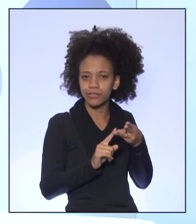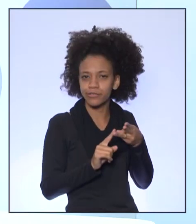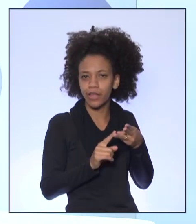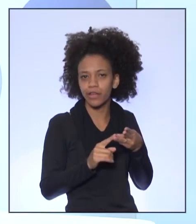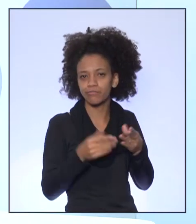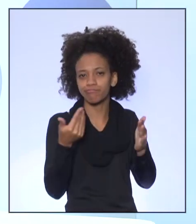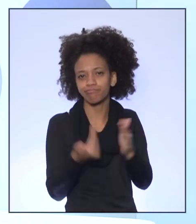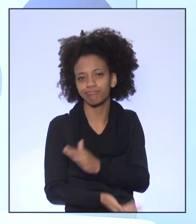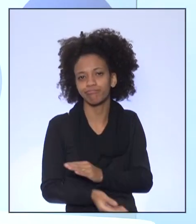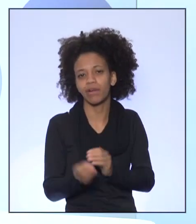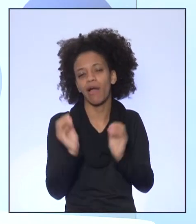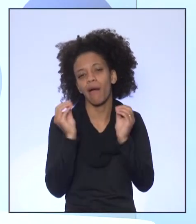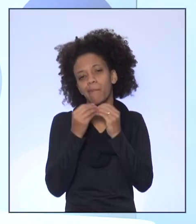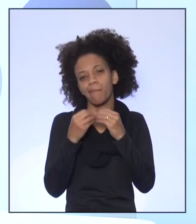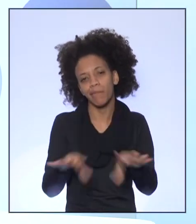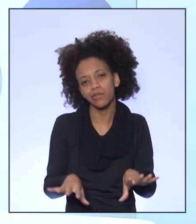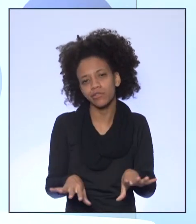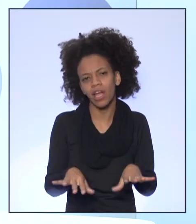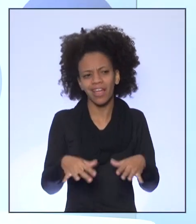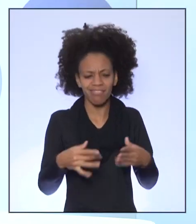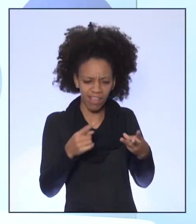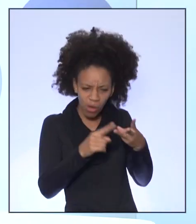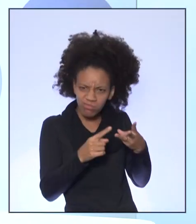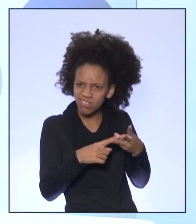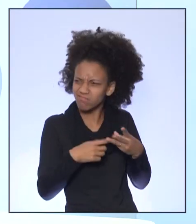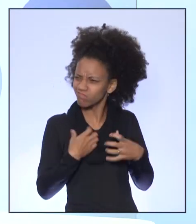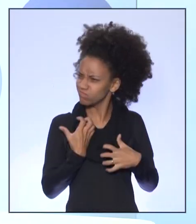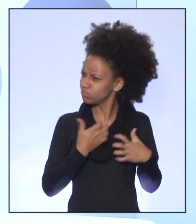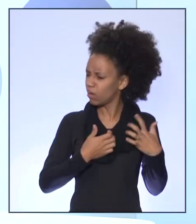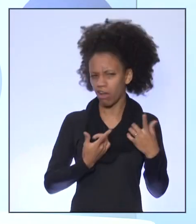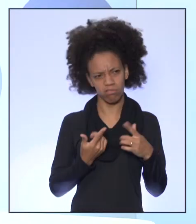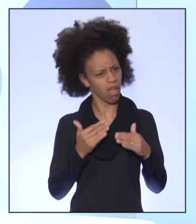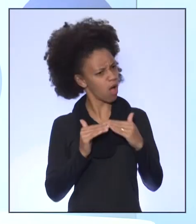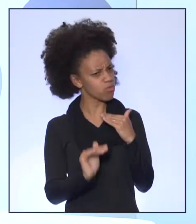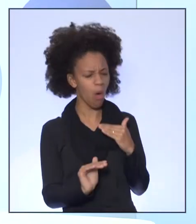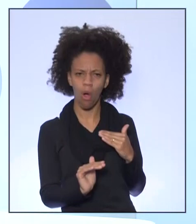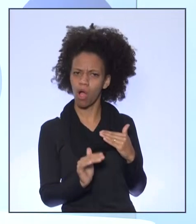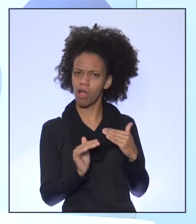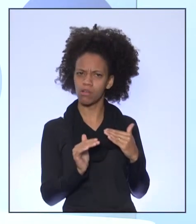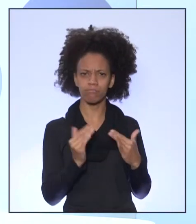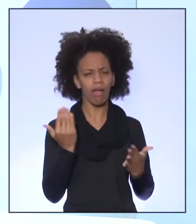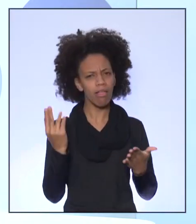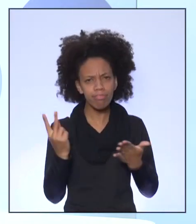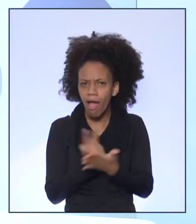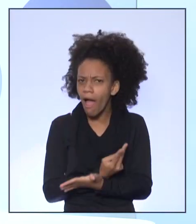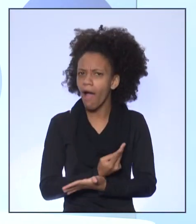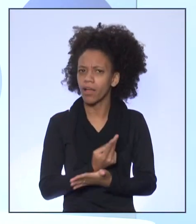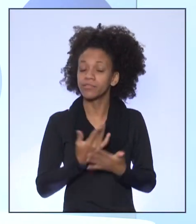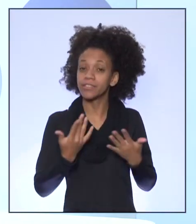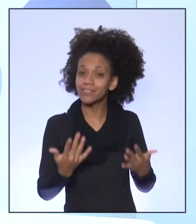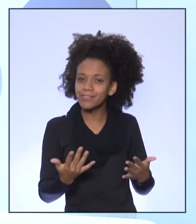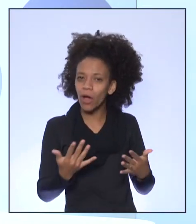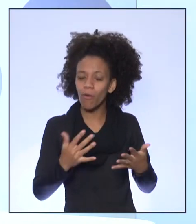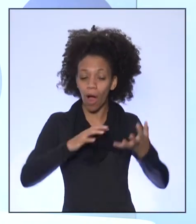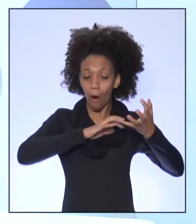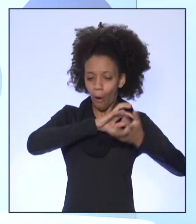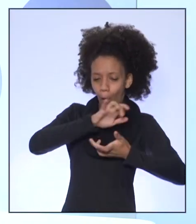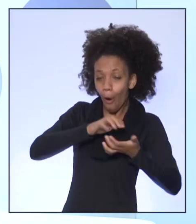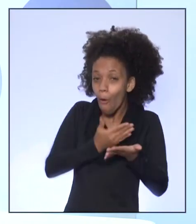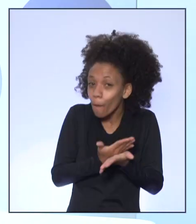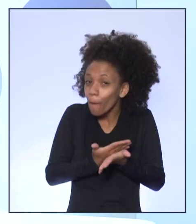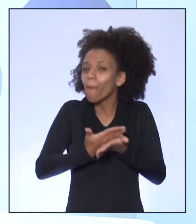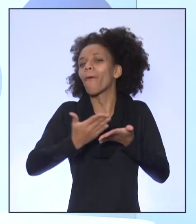gerou uma inquietação no terceiro estado. E, na realidade, a partir daí a gente tem o ápice, né, do movimento